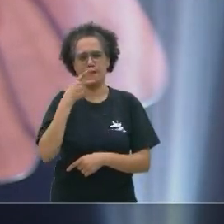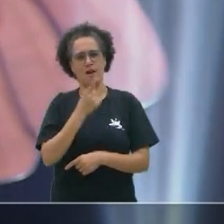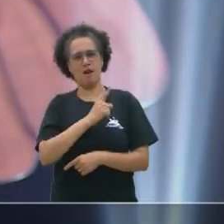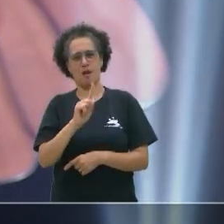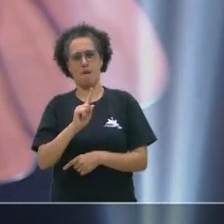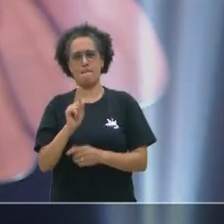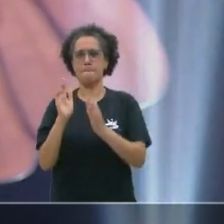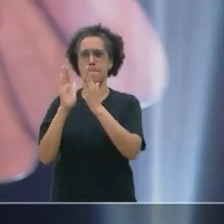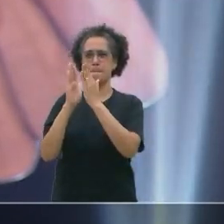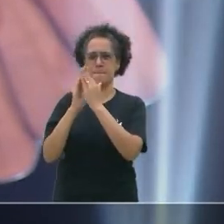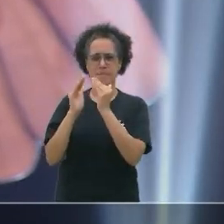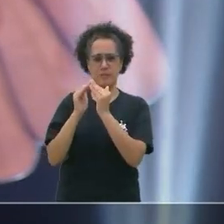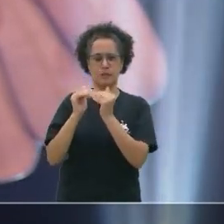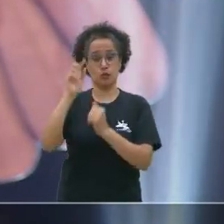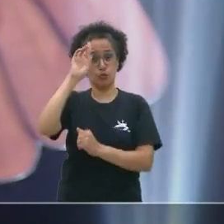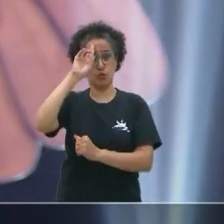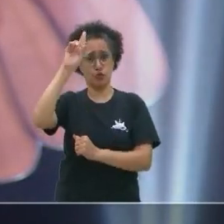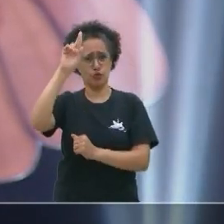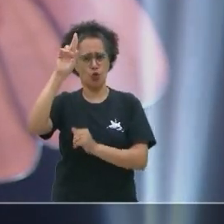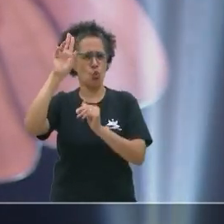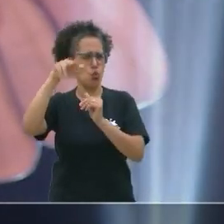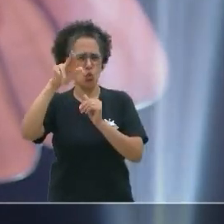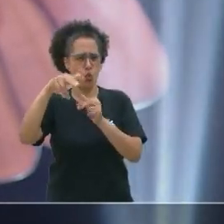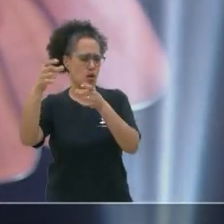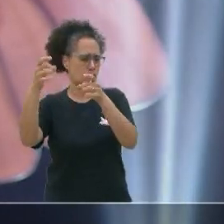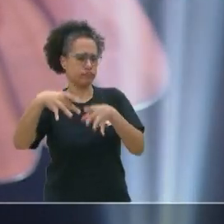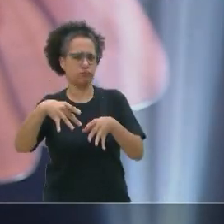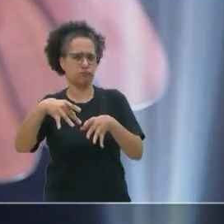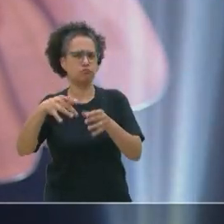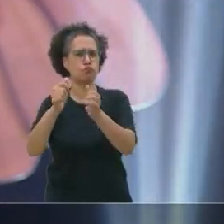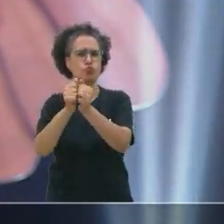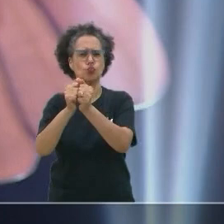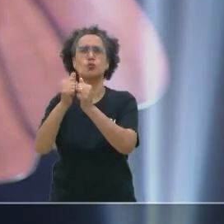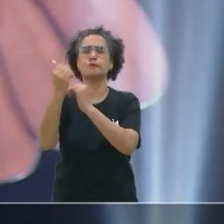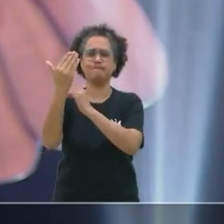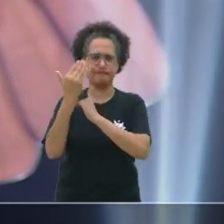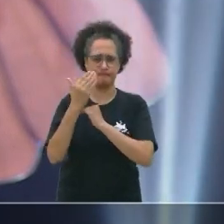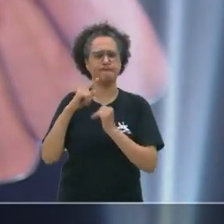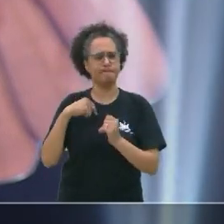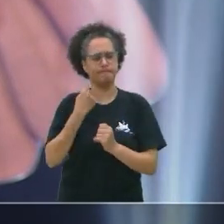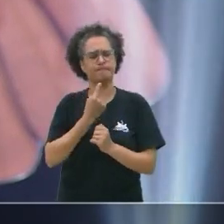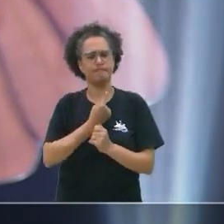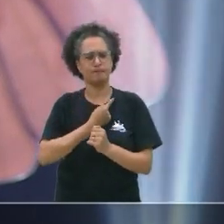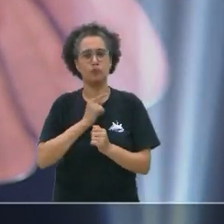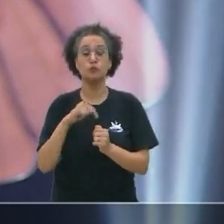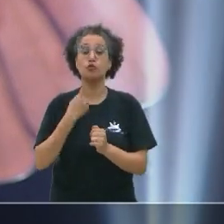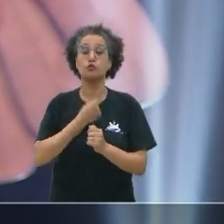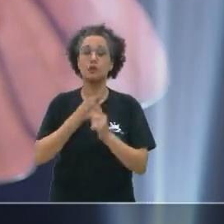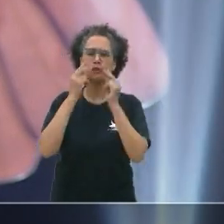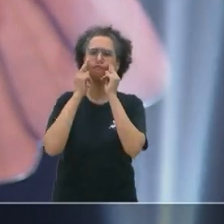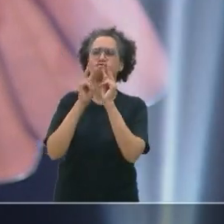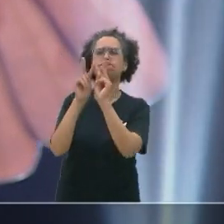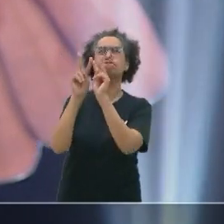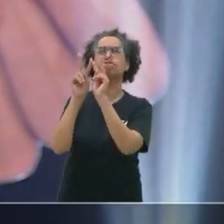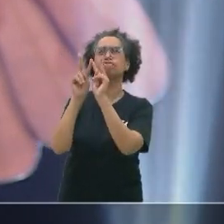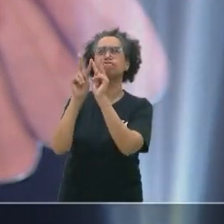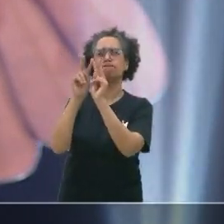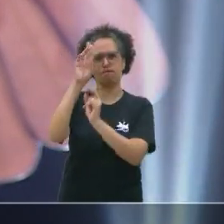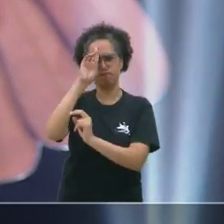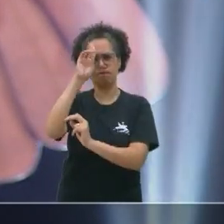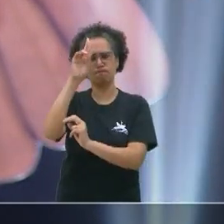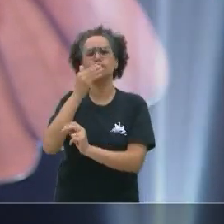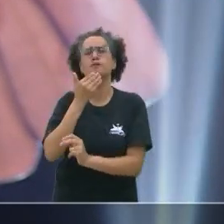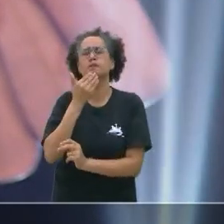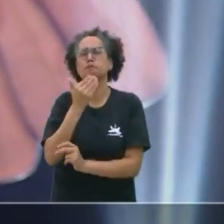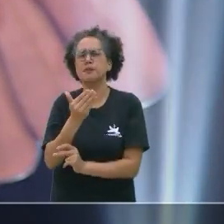nos desampara, Ele está conosco. E assim, ao direcionarmos o olhar ao Senhor, ao pedir